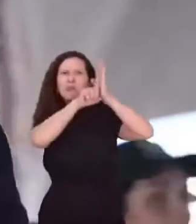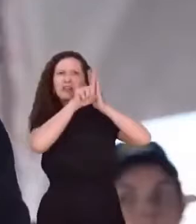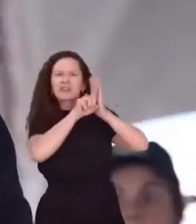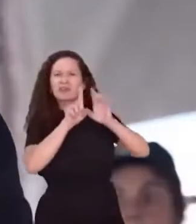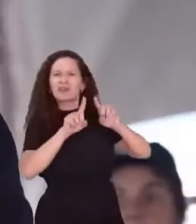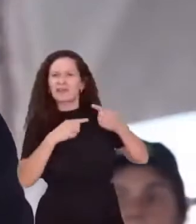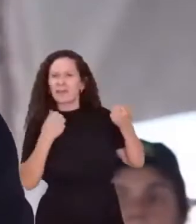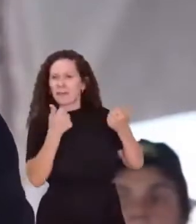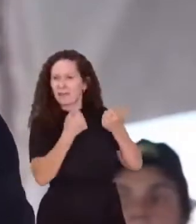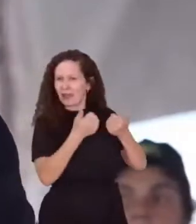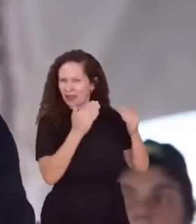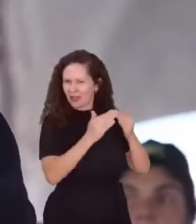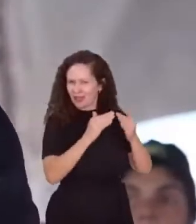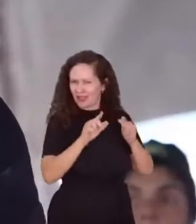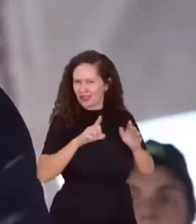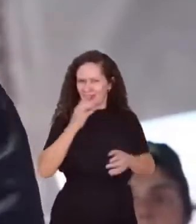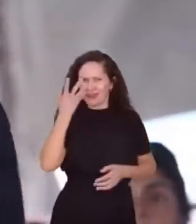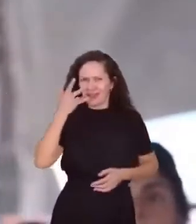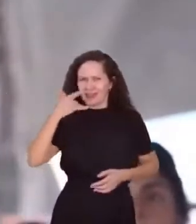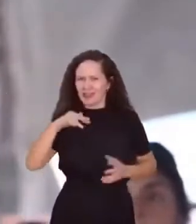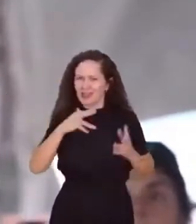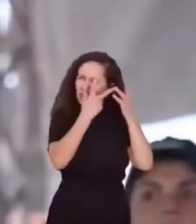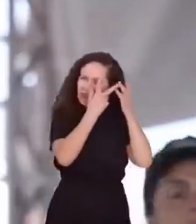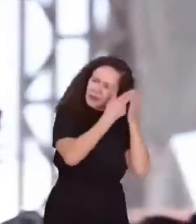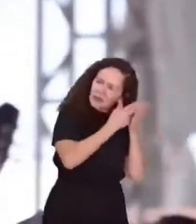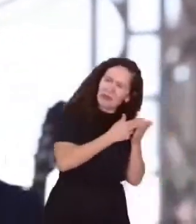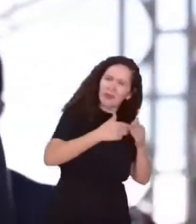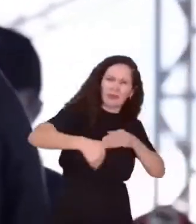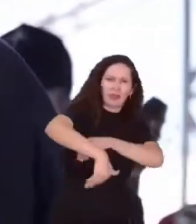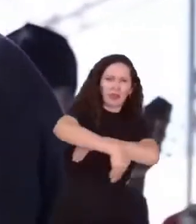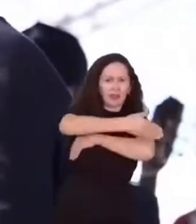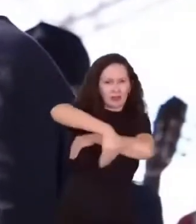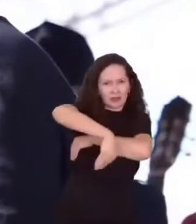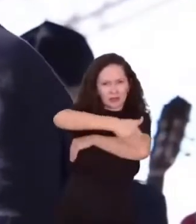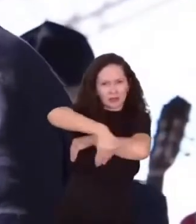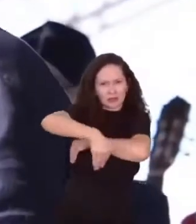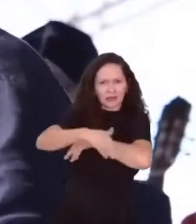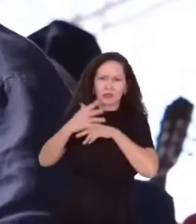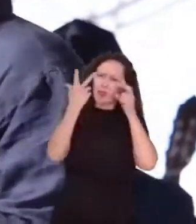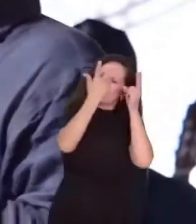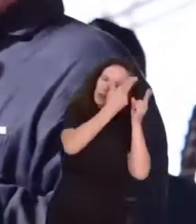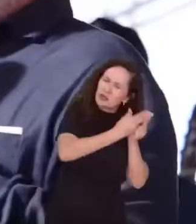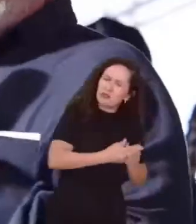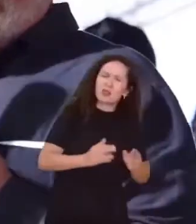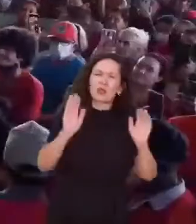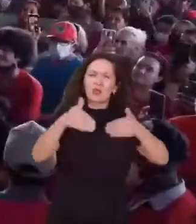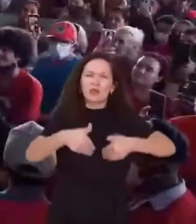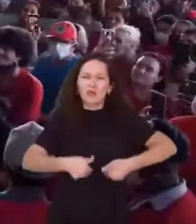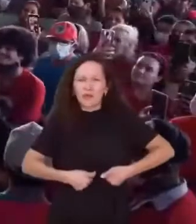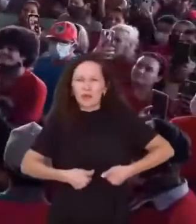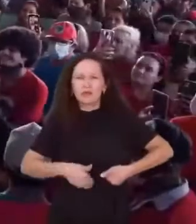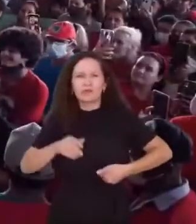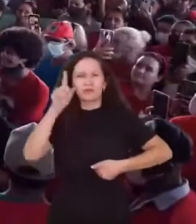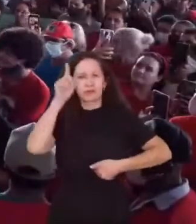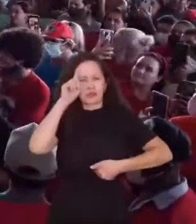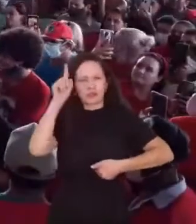crianças dormindo na sarjeta, dormindo na guia, sem ter um bocado de comida para